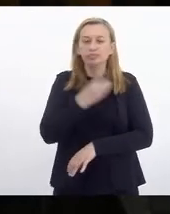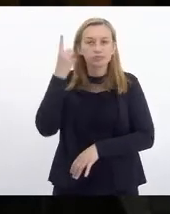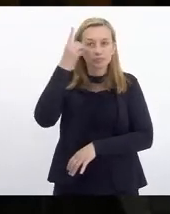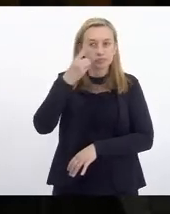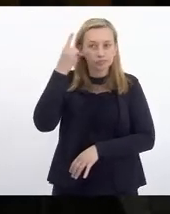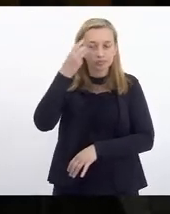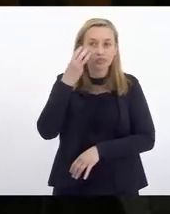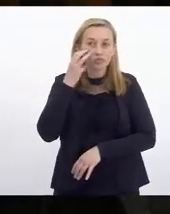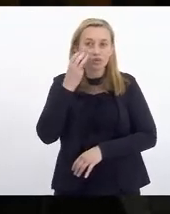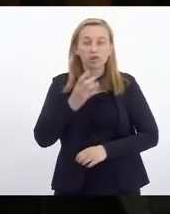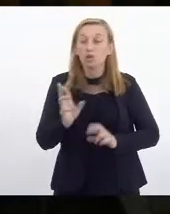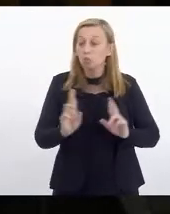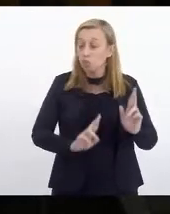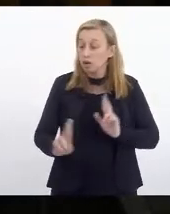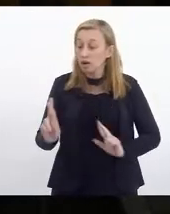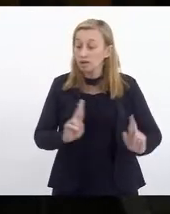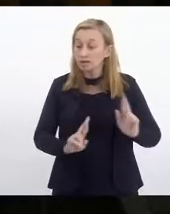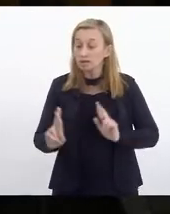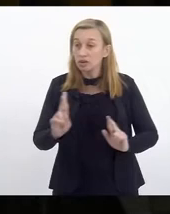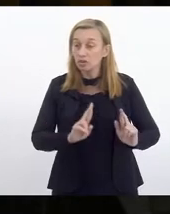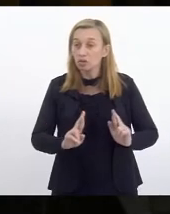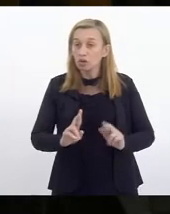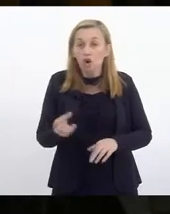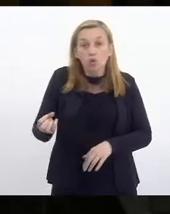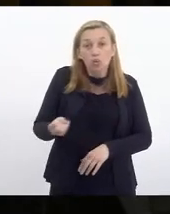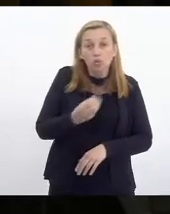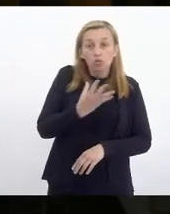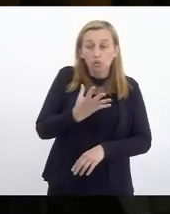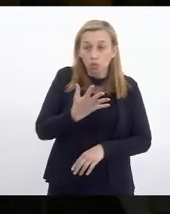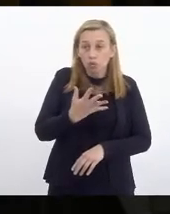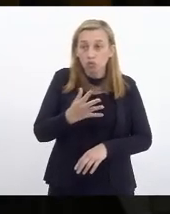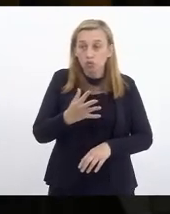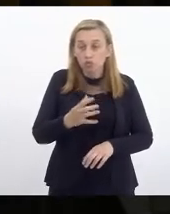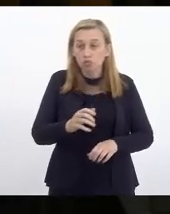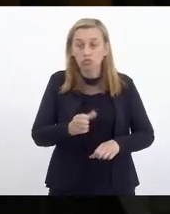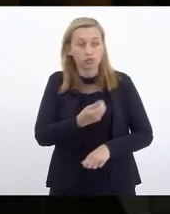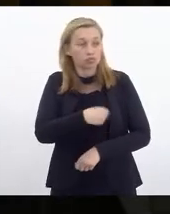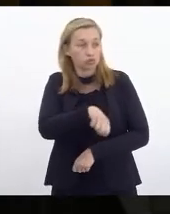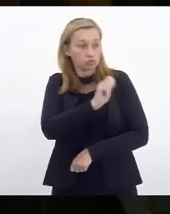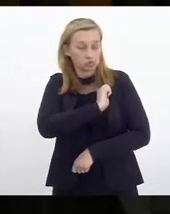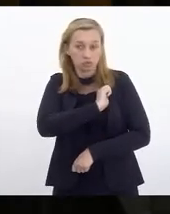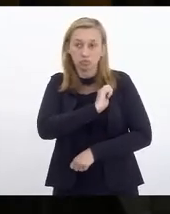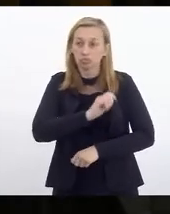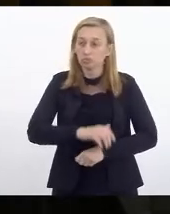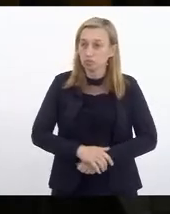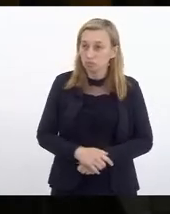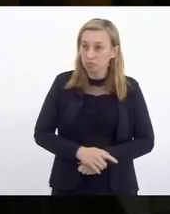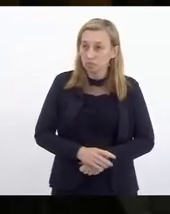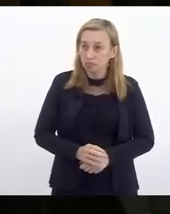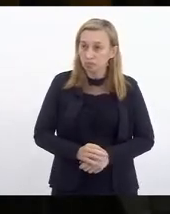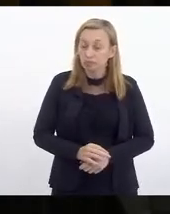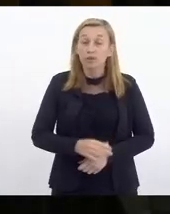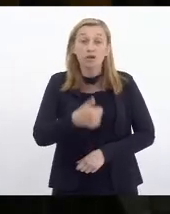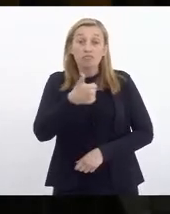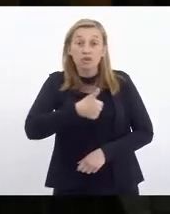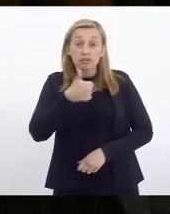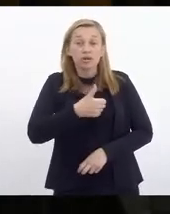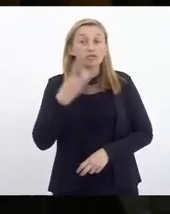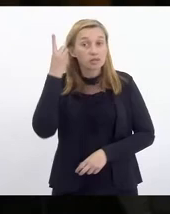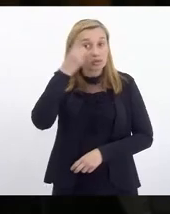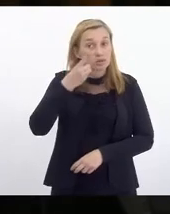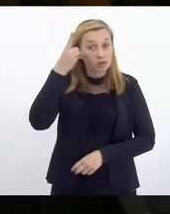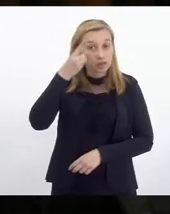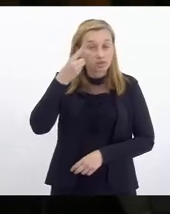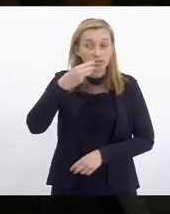Carneiro, em relação ao novo regime de recuperação fiscal. Primeiro, deputado Marta